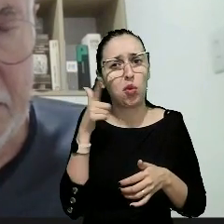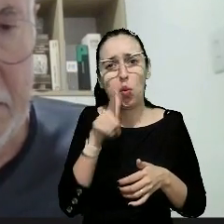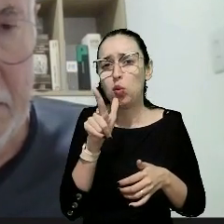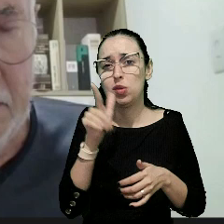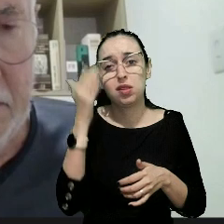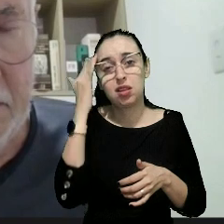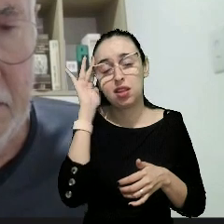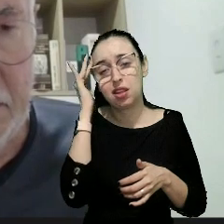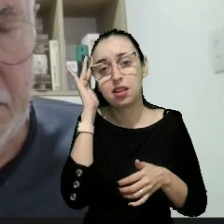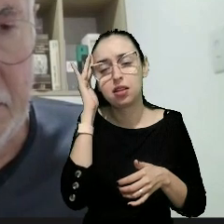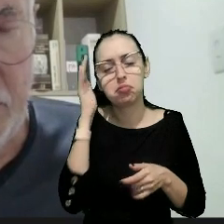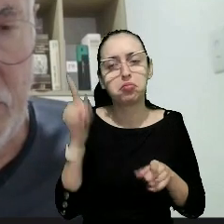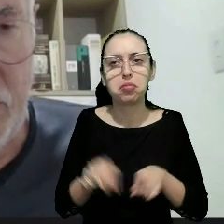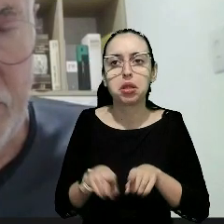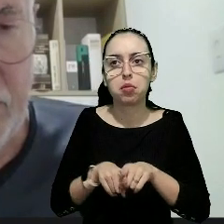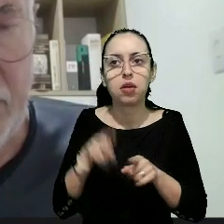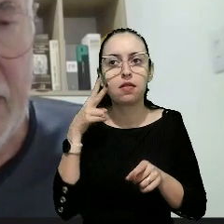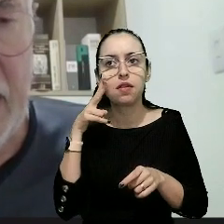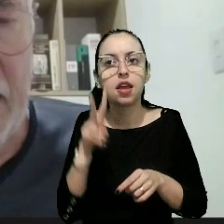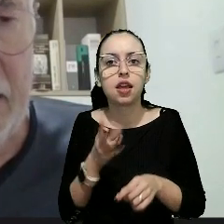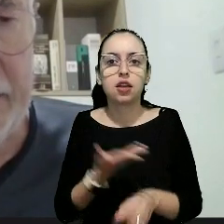vejo também né,